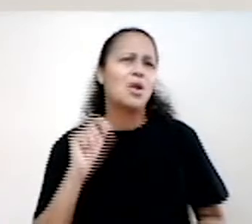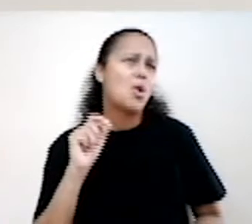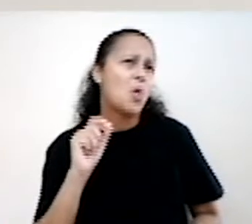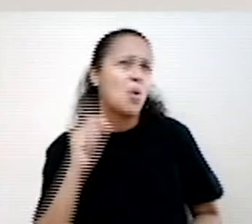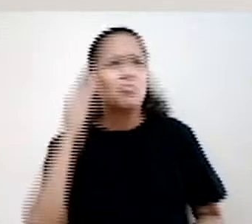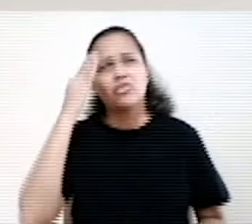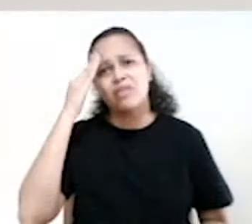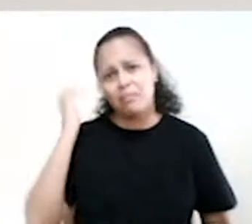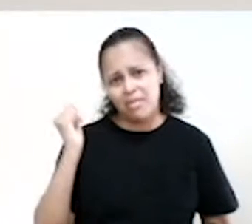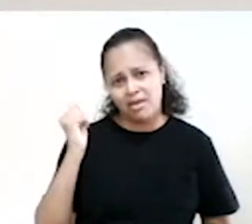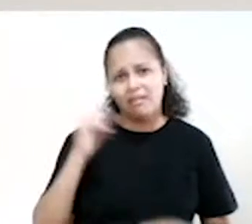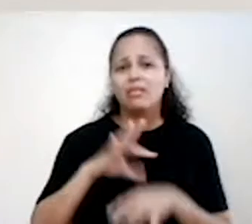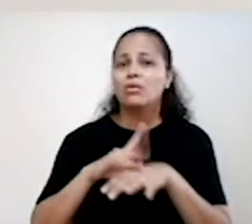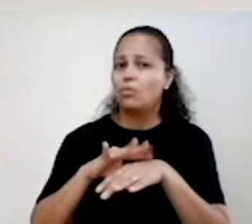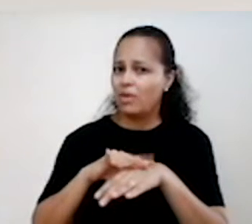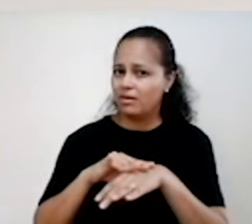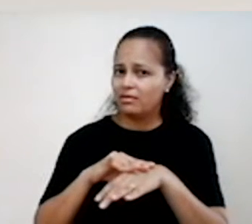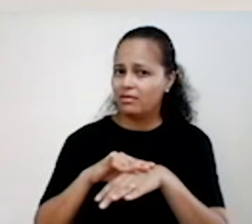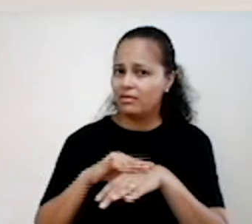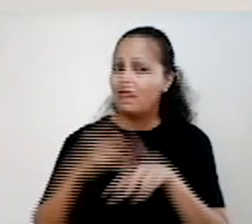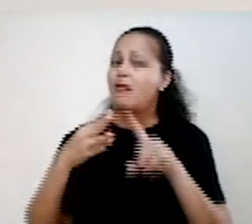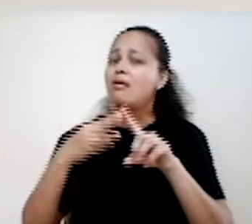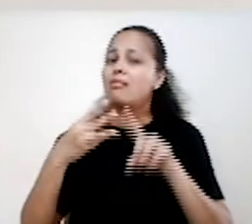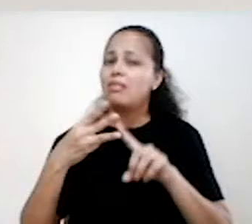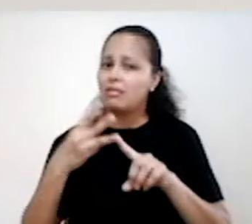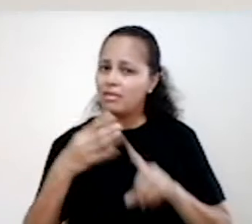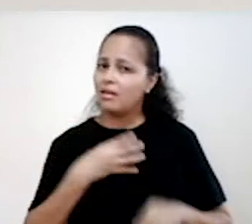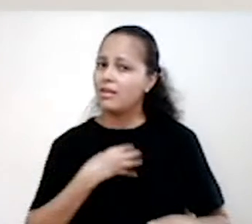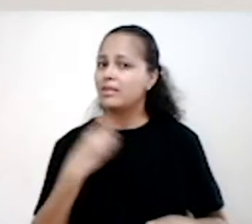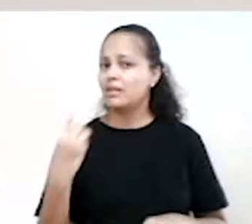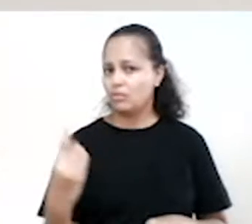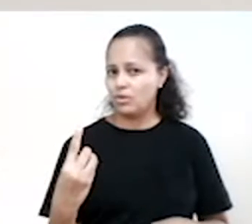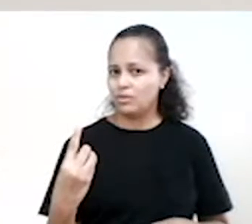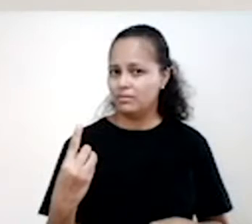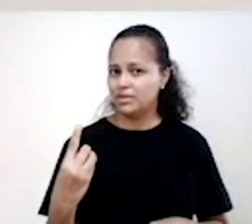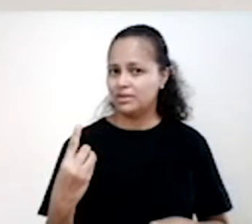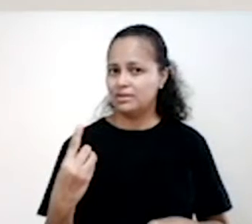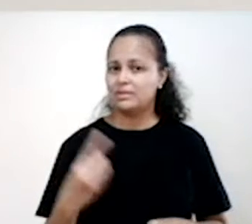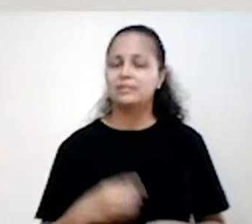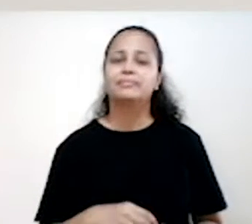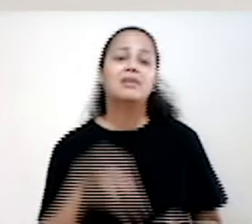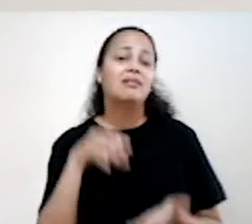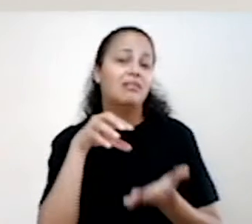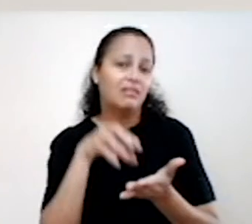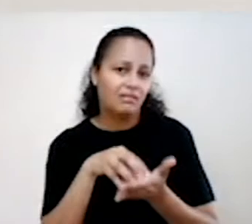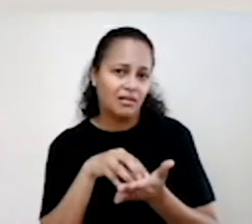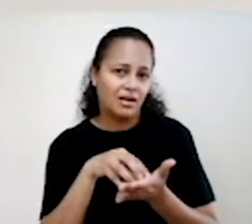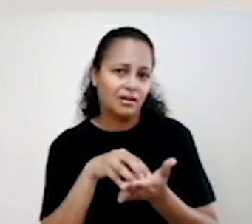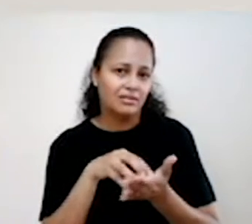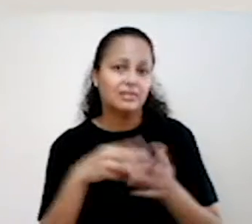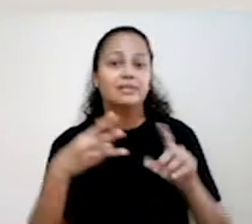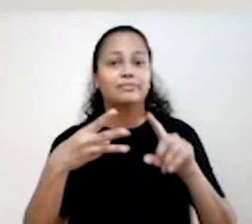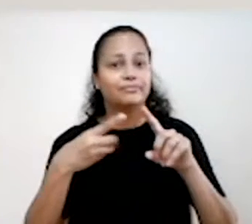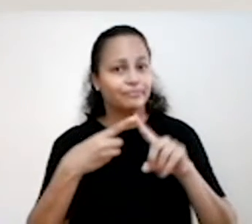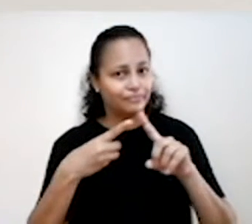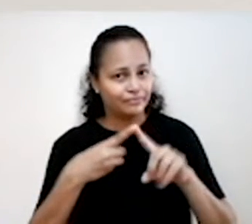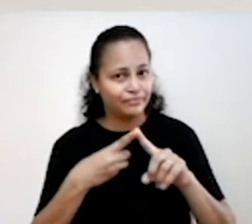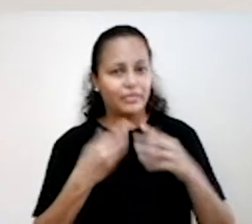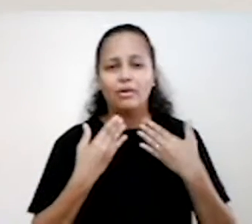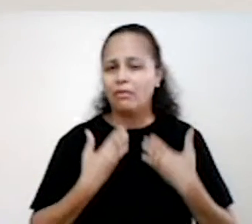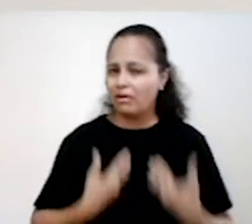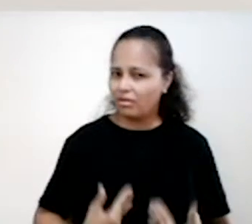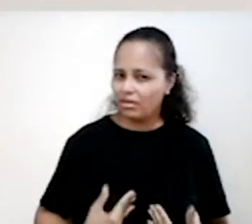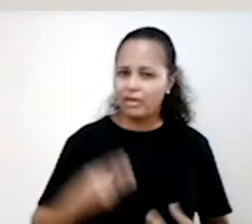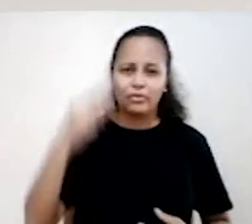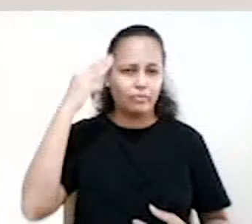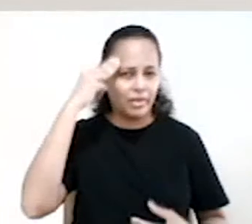Então, como identificar a síndrome de burnout? Existem três sintomas que são centrais para a síndrome de burnout, que é o cansaço